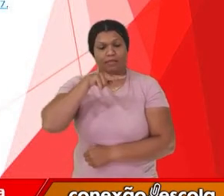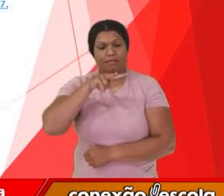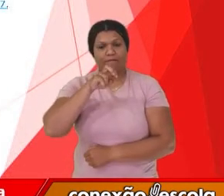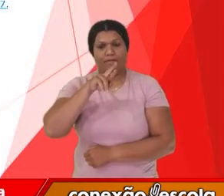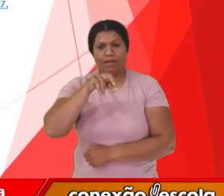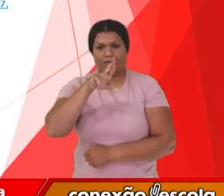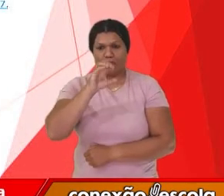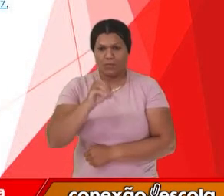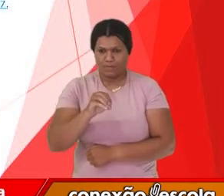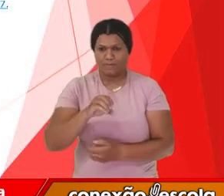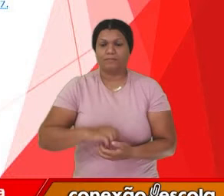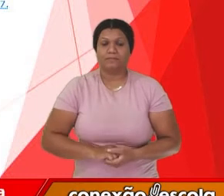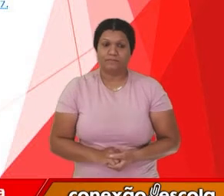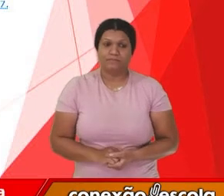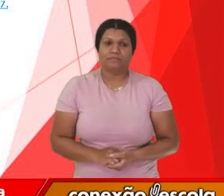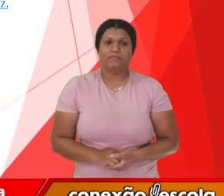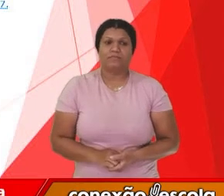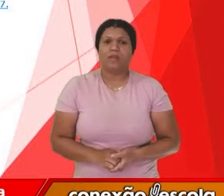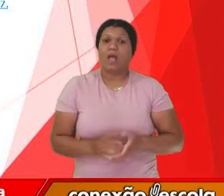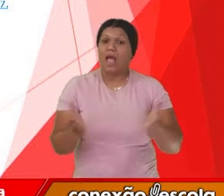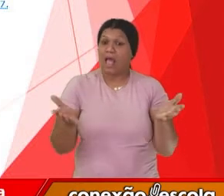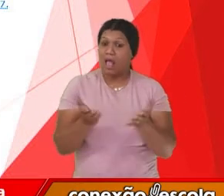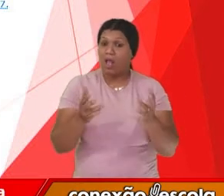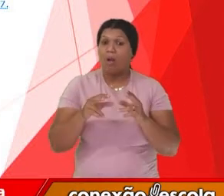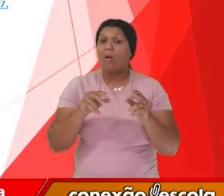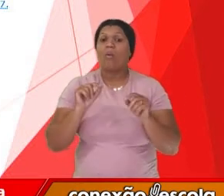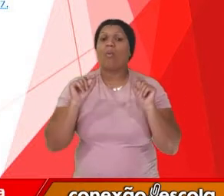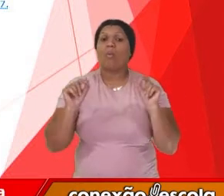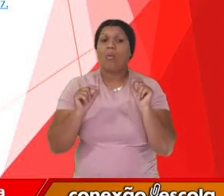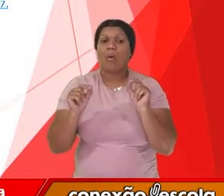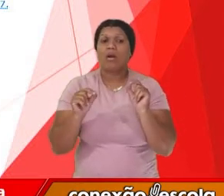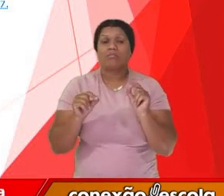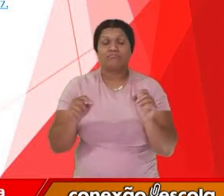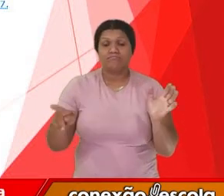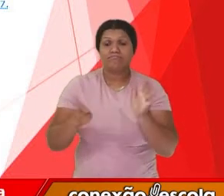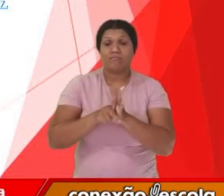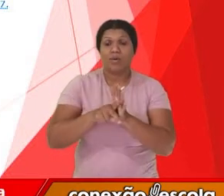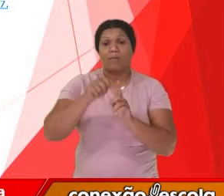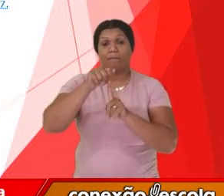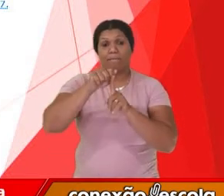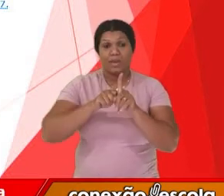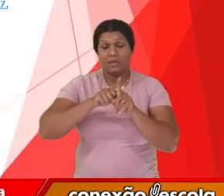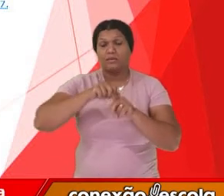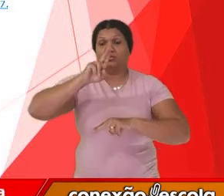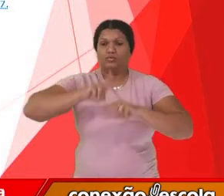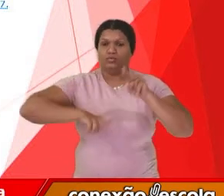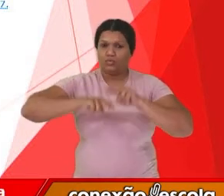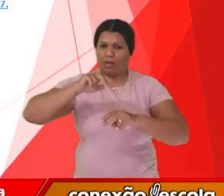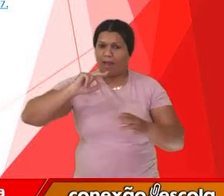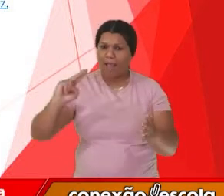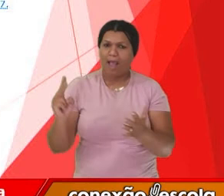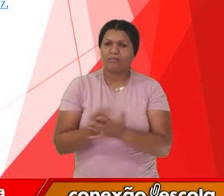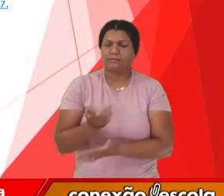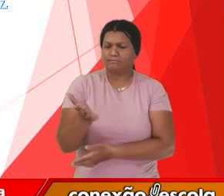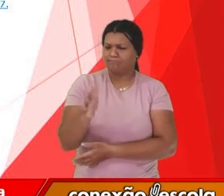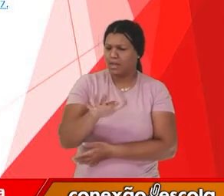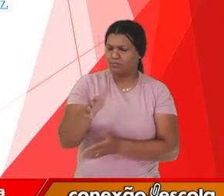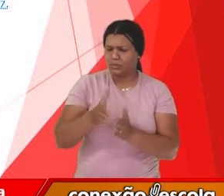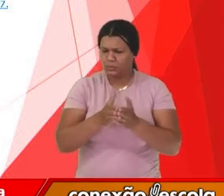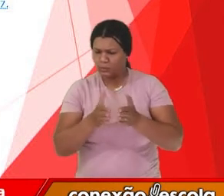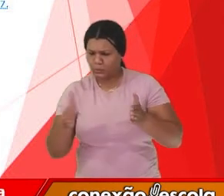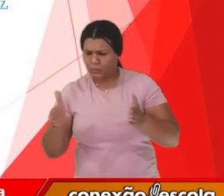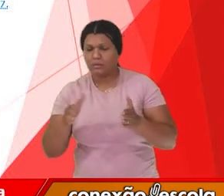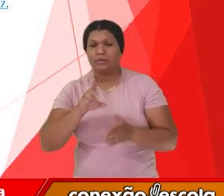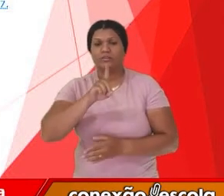Em relação ao solstício de junho, ele ocorre também aproximadamente no dia 21 desse mês. E